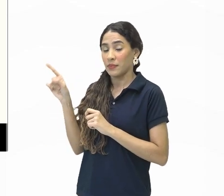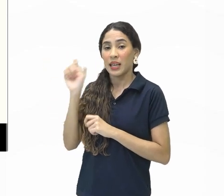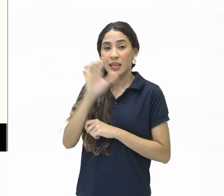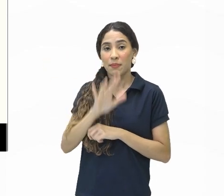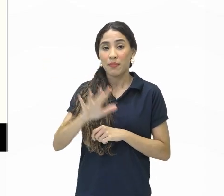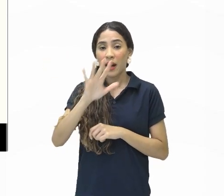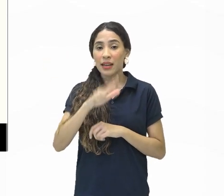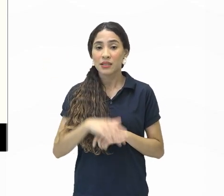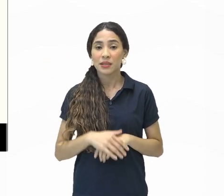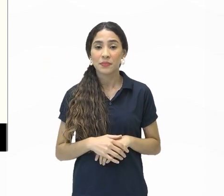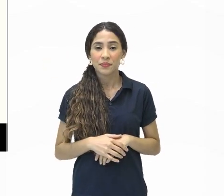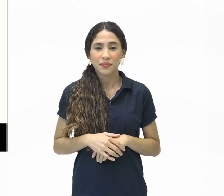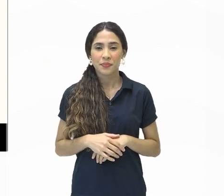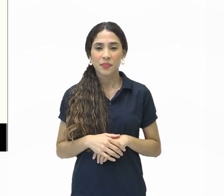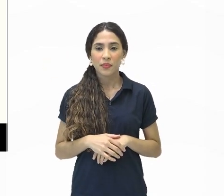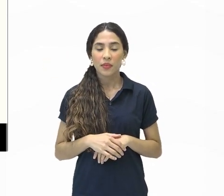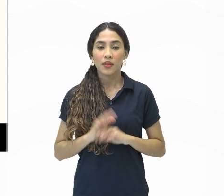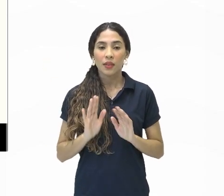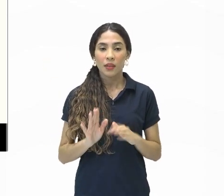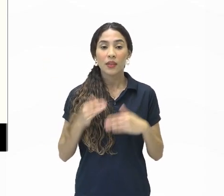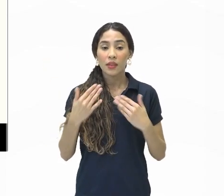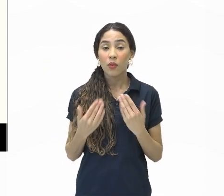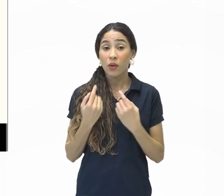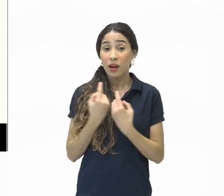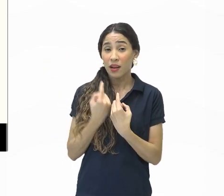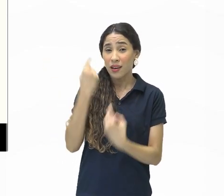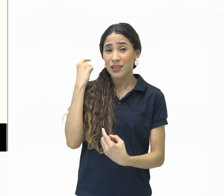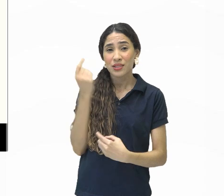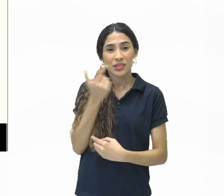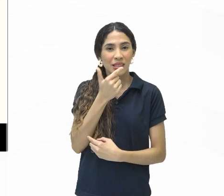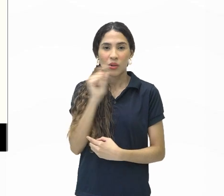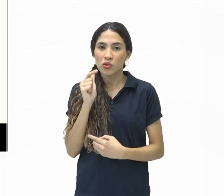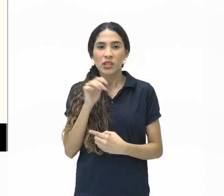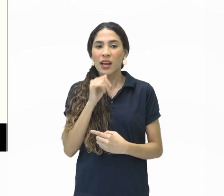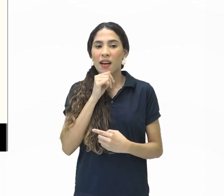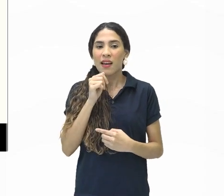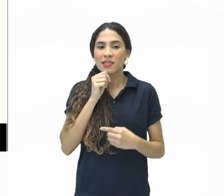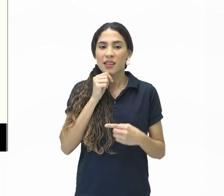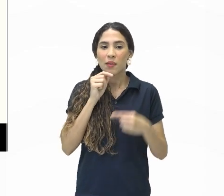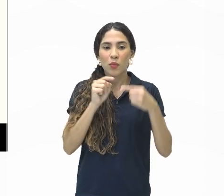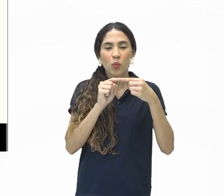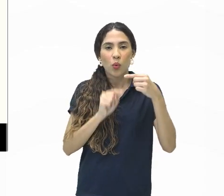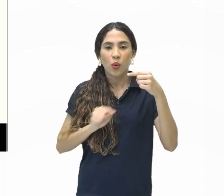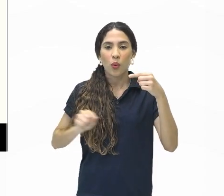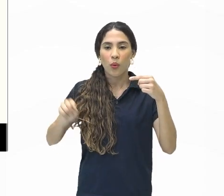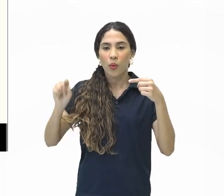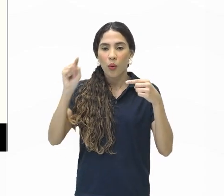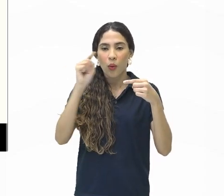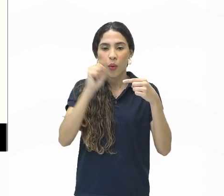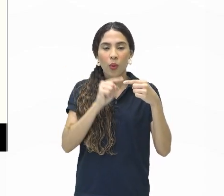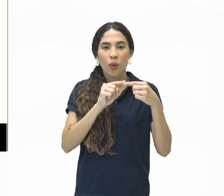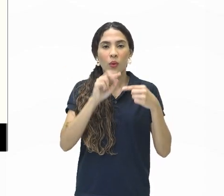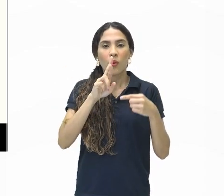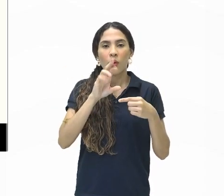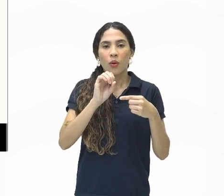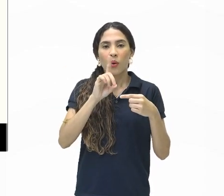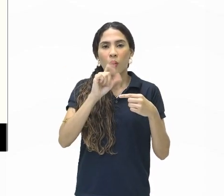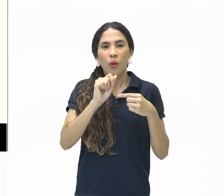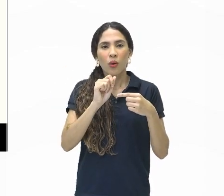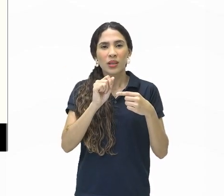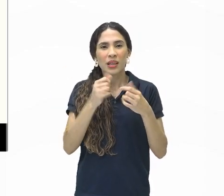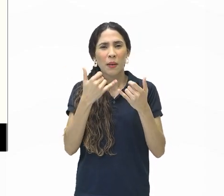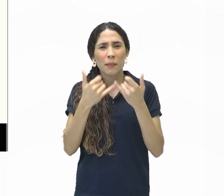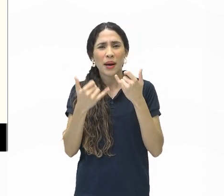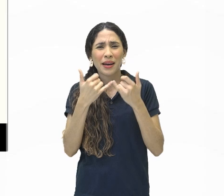ilustração, né? Então antigamente não existia a roda. Para nós hoje, parece assim, ser coisa